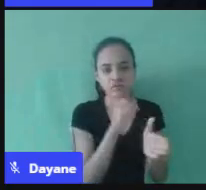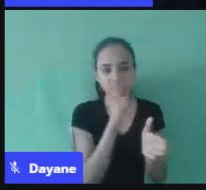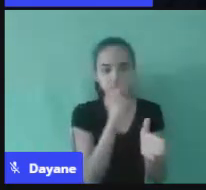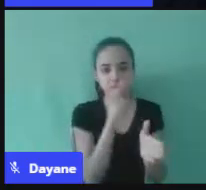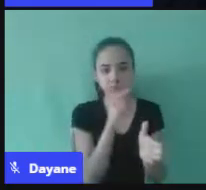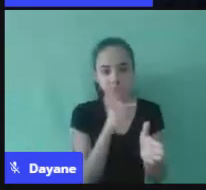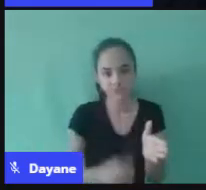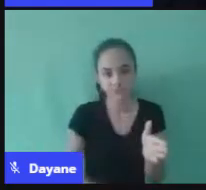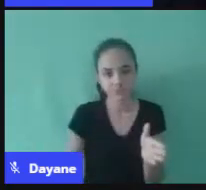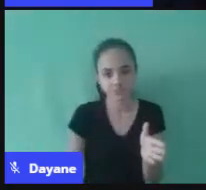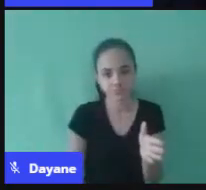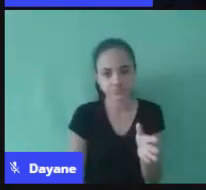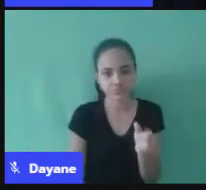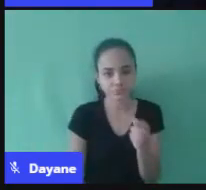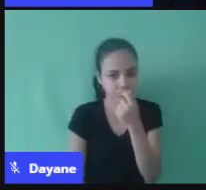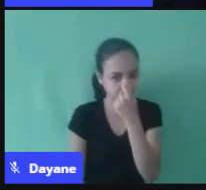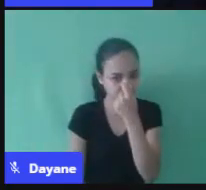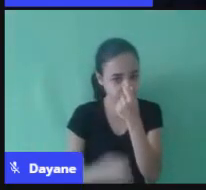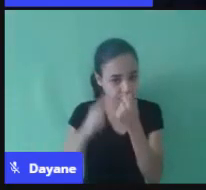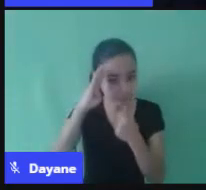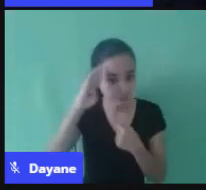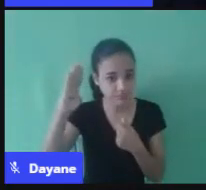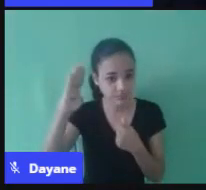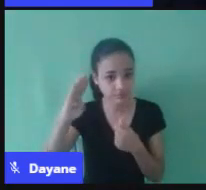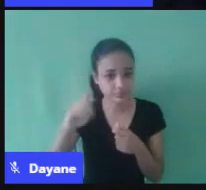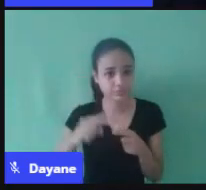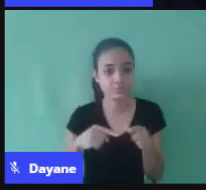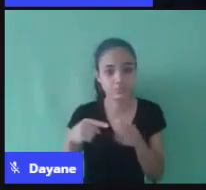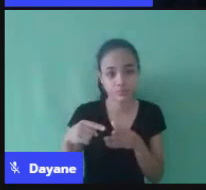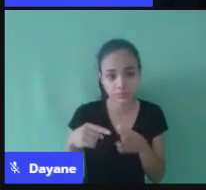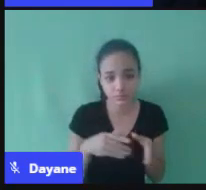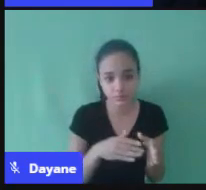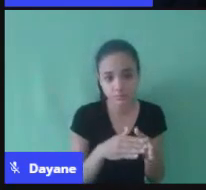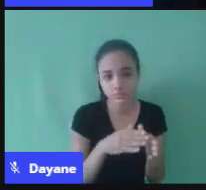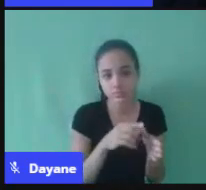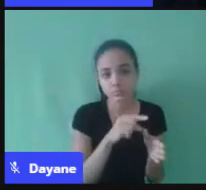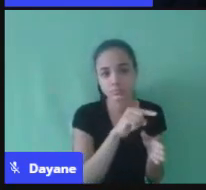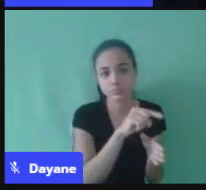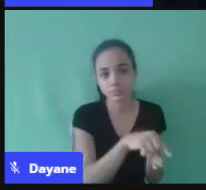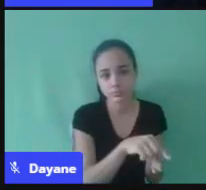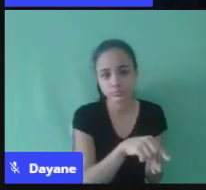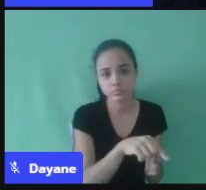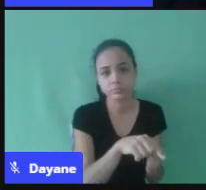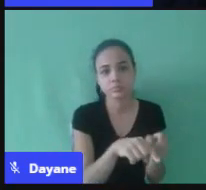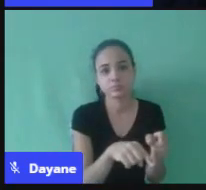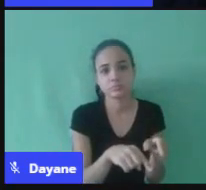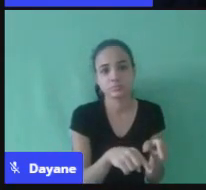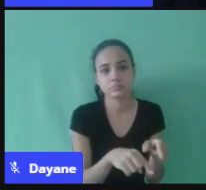lá? Então, nós temos aí 7 regiões, o centro,